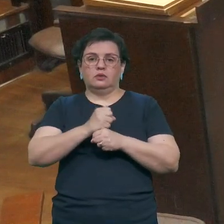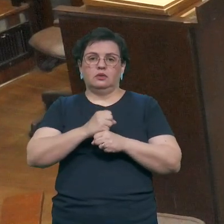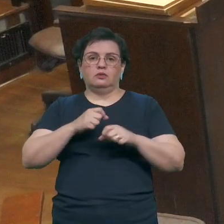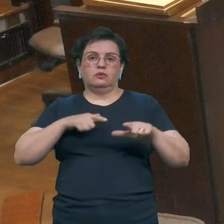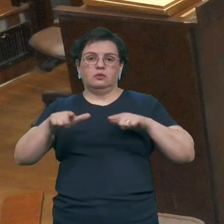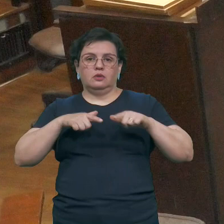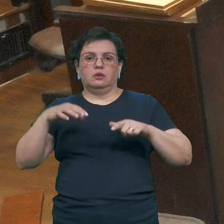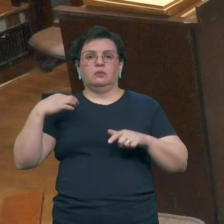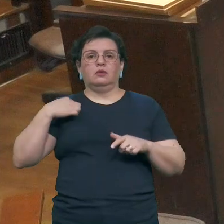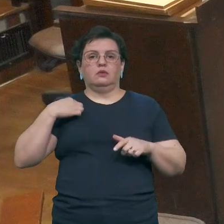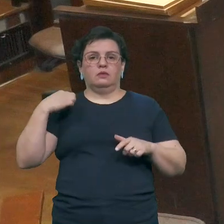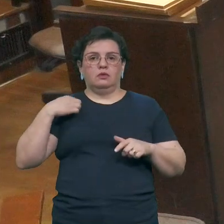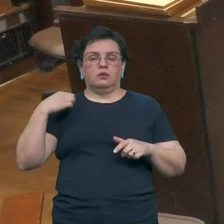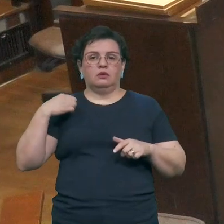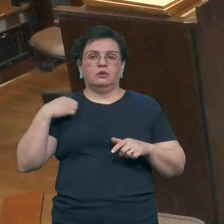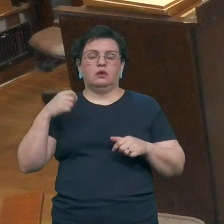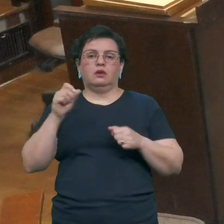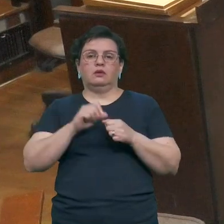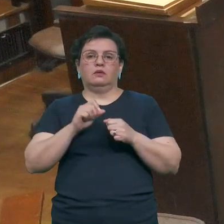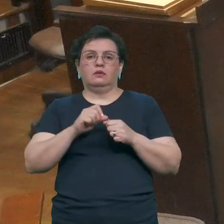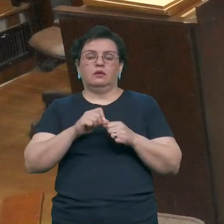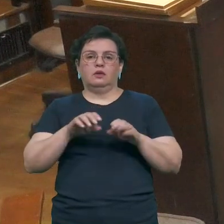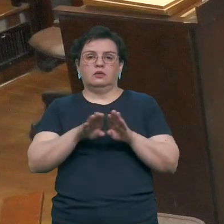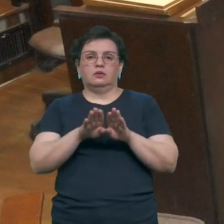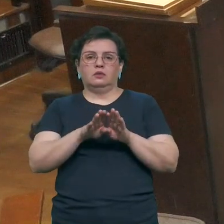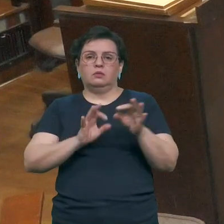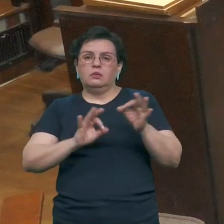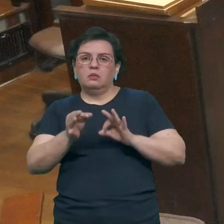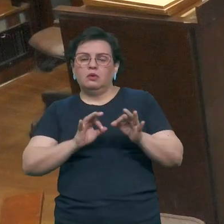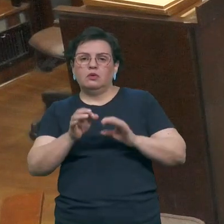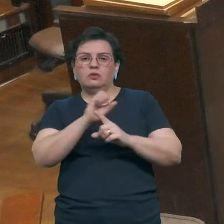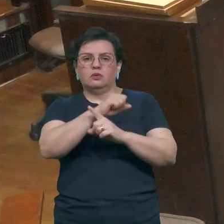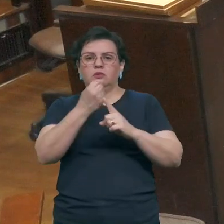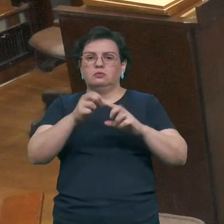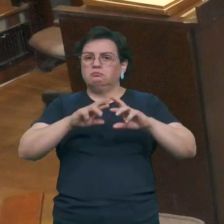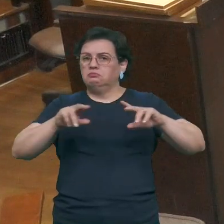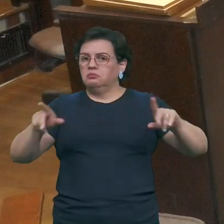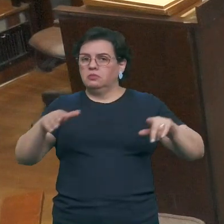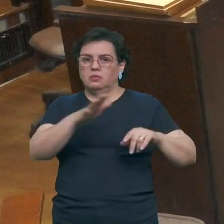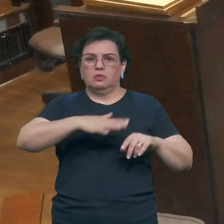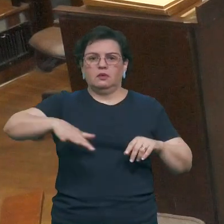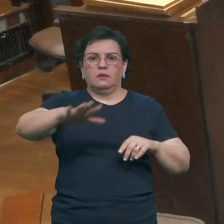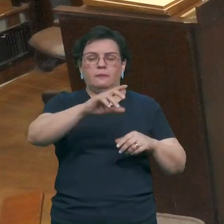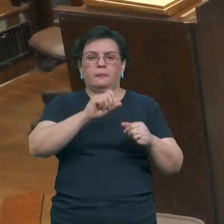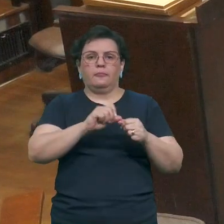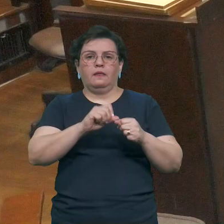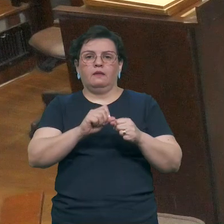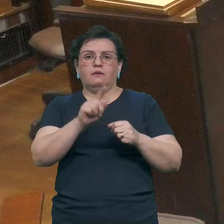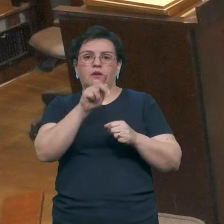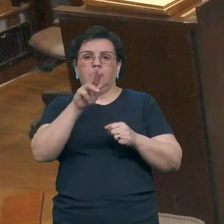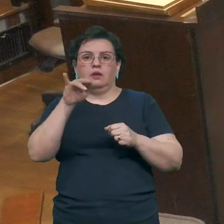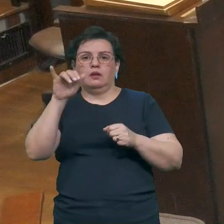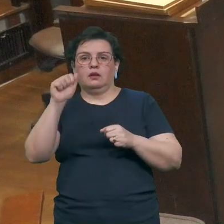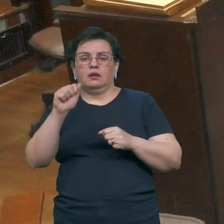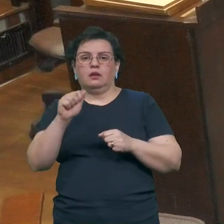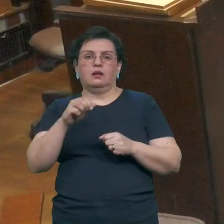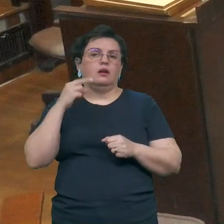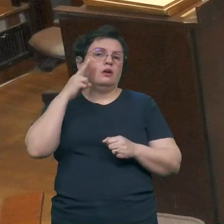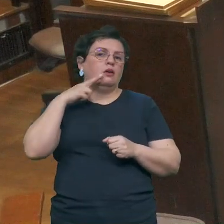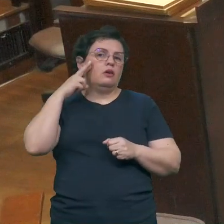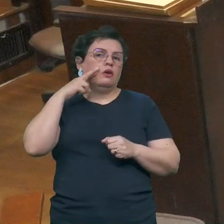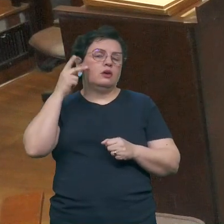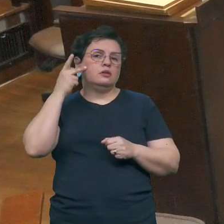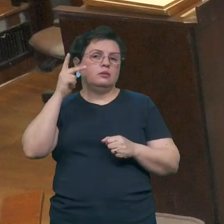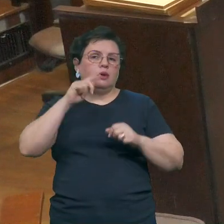Quando rotariana, realizou projetos sociais nas mais diversas áreas. Elaborou o Guia Rosa para enfrentamento do câncer